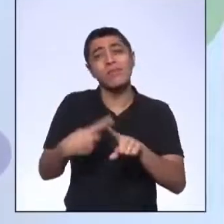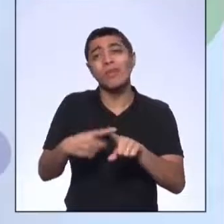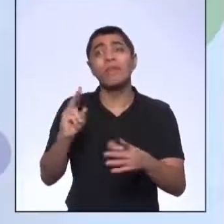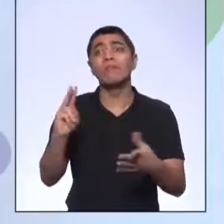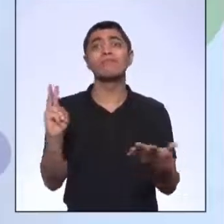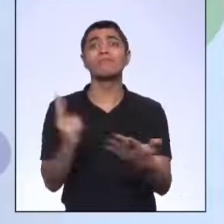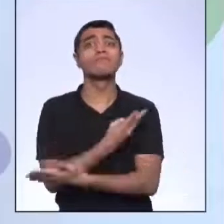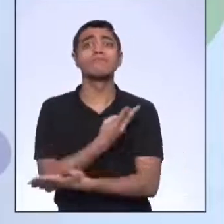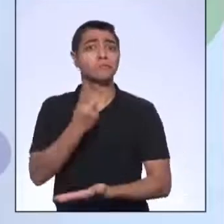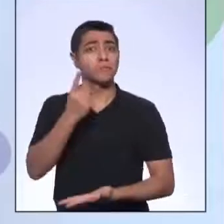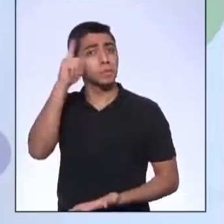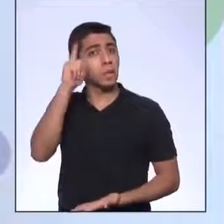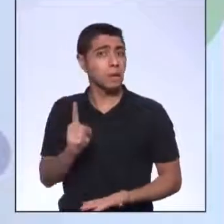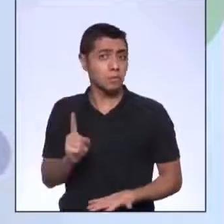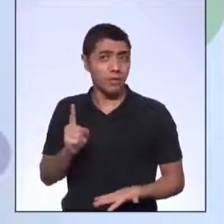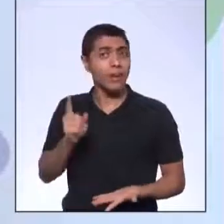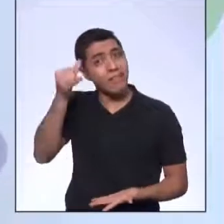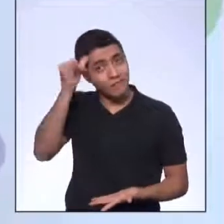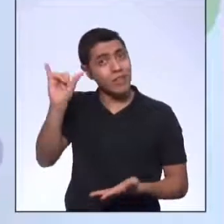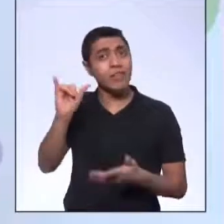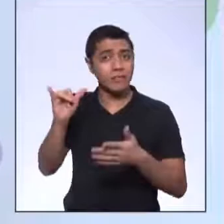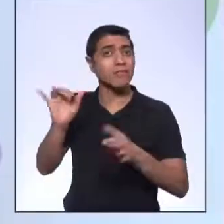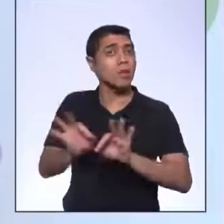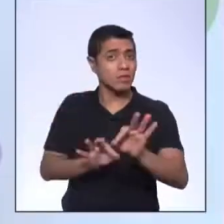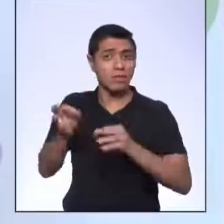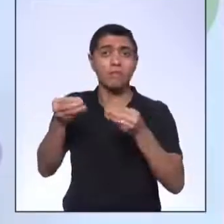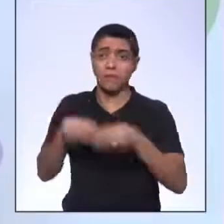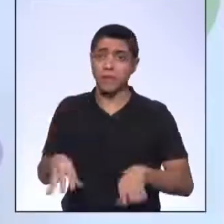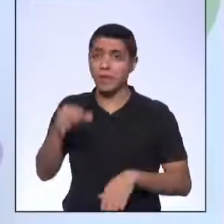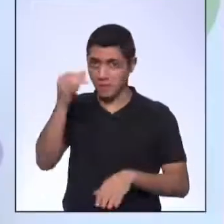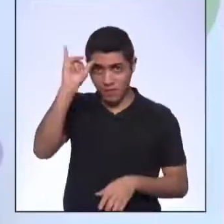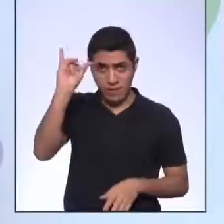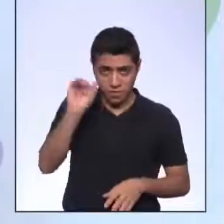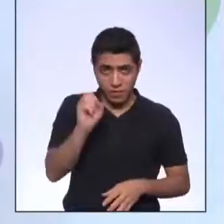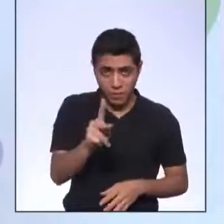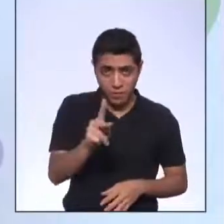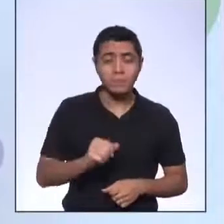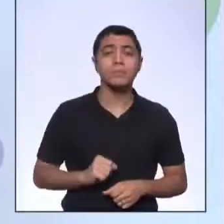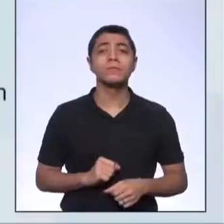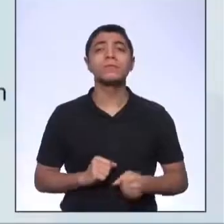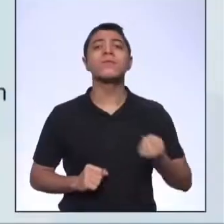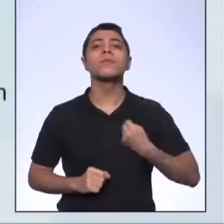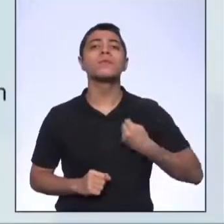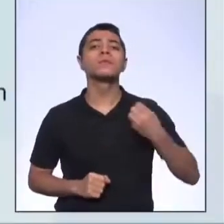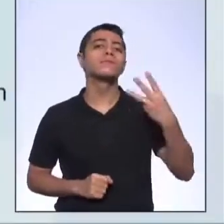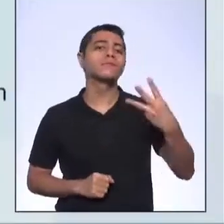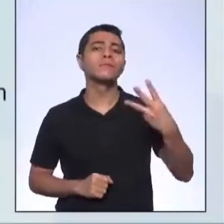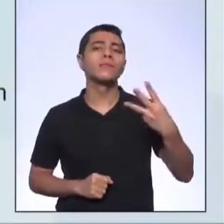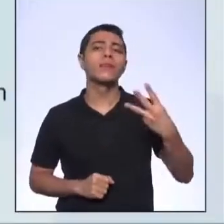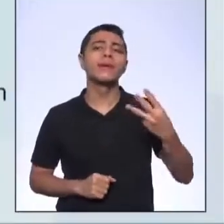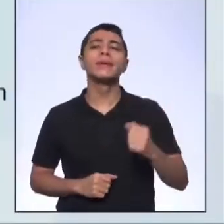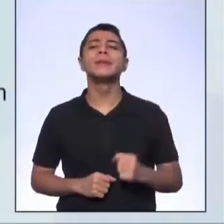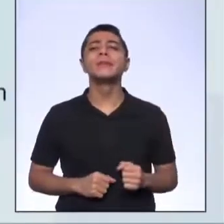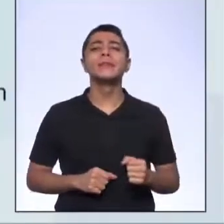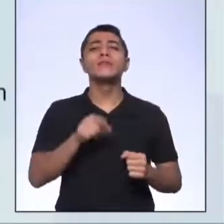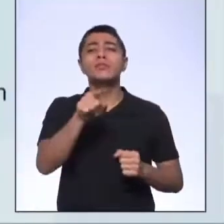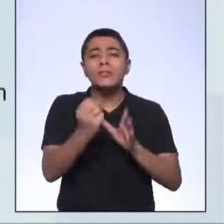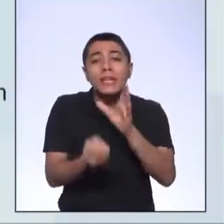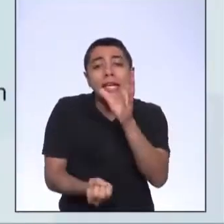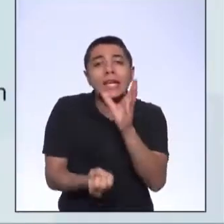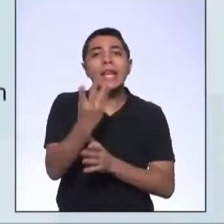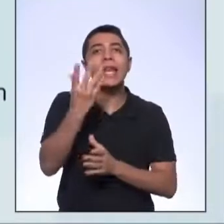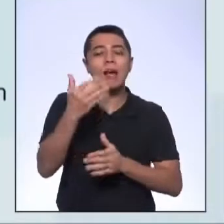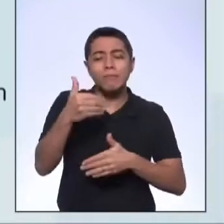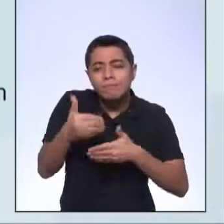a execução do projeto tá e depois é o que é processo de criação tá e a